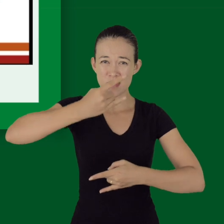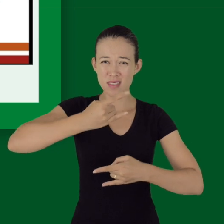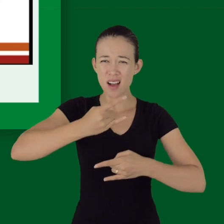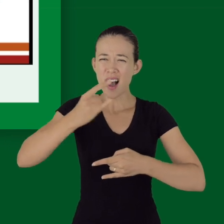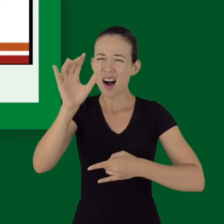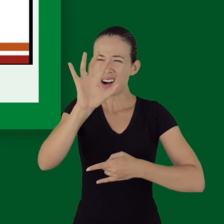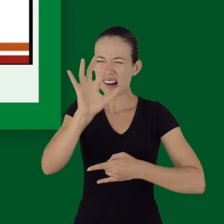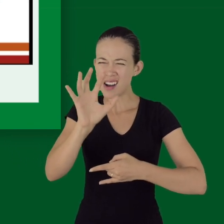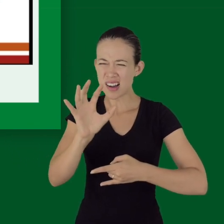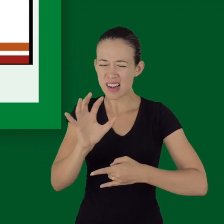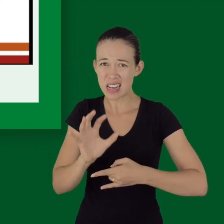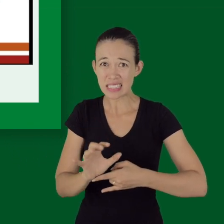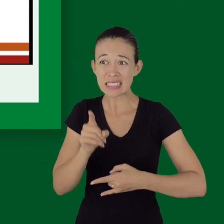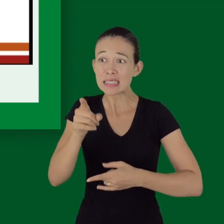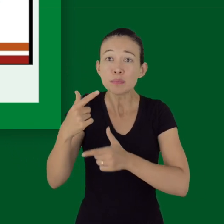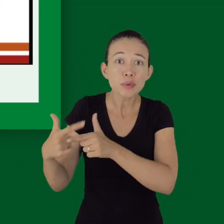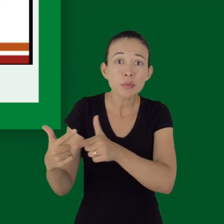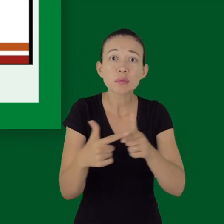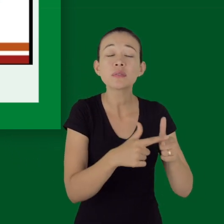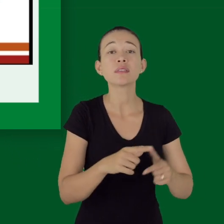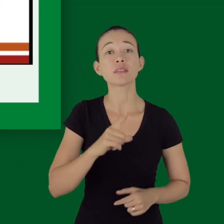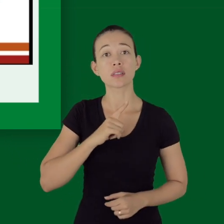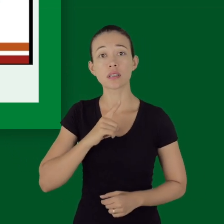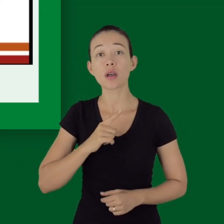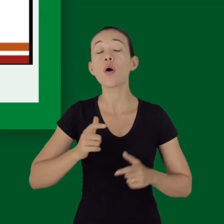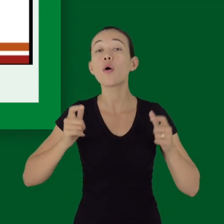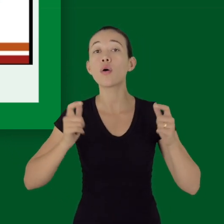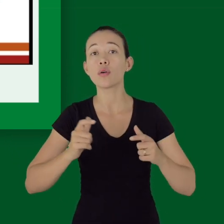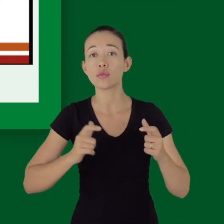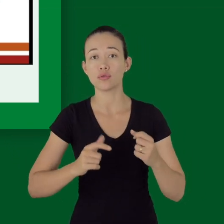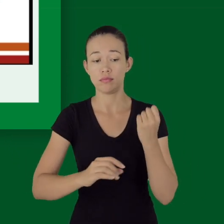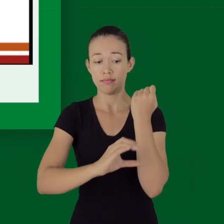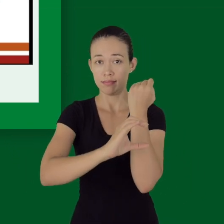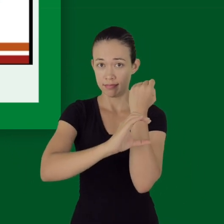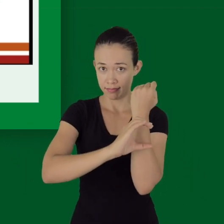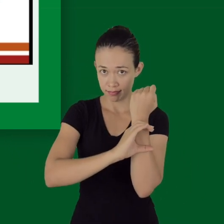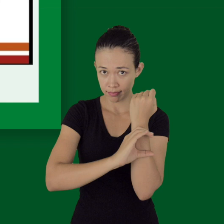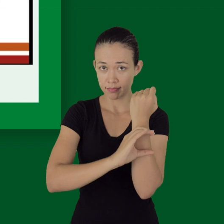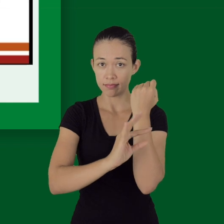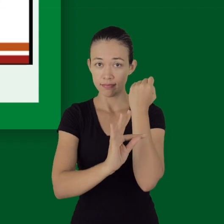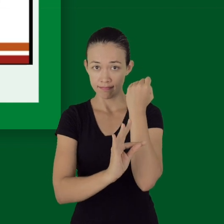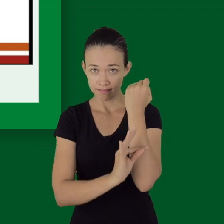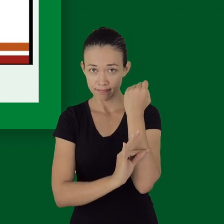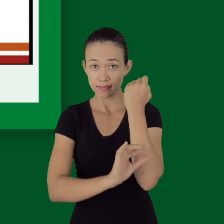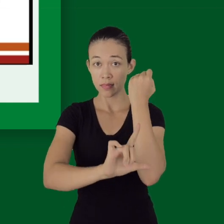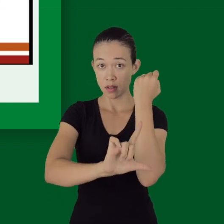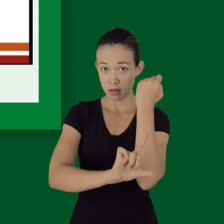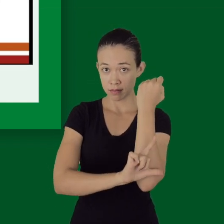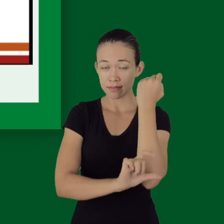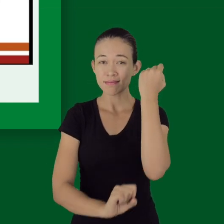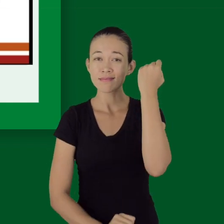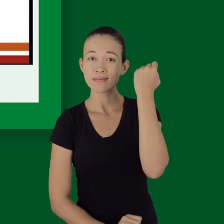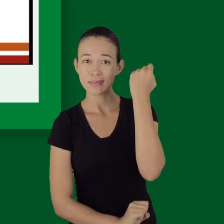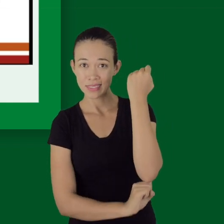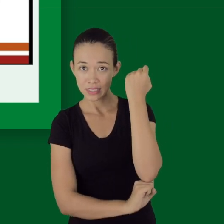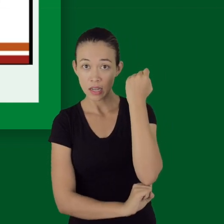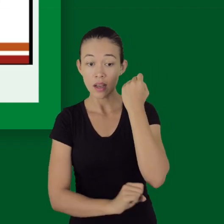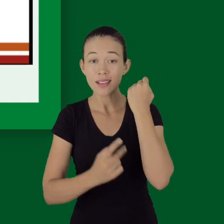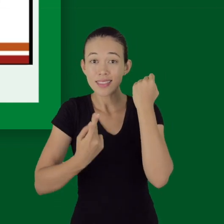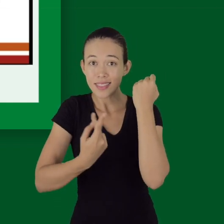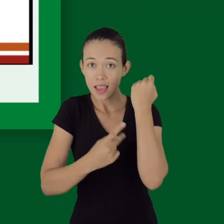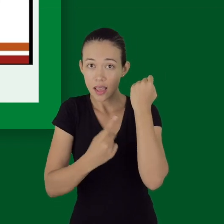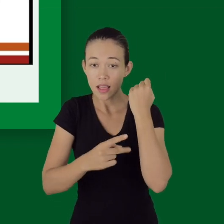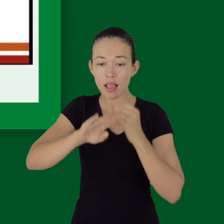nos segmentos das curvaturas. Curvatura cervical, curvatura torácica, curvatura lombar, curvatura sacral. E pode